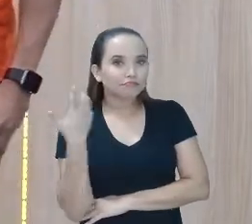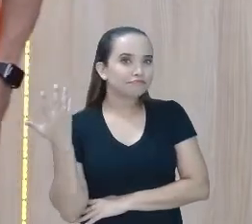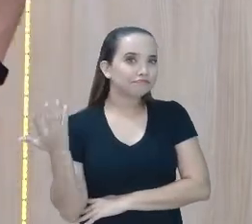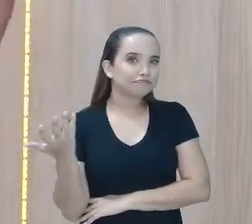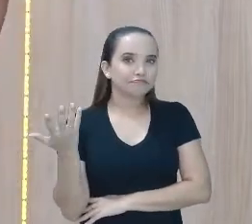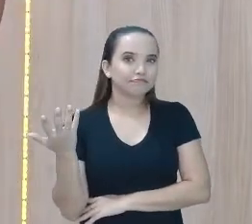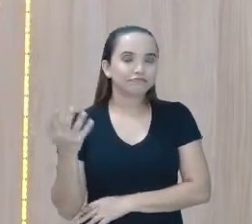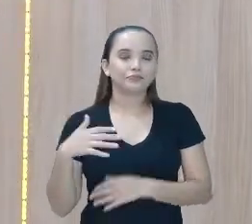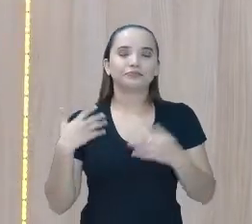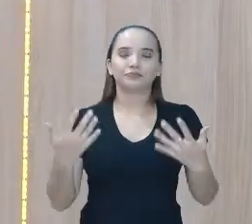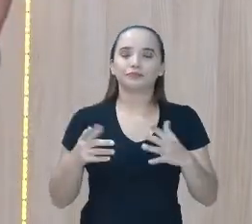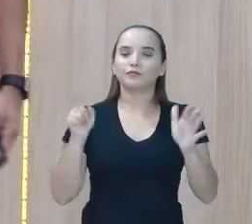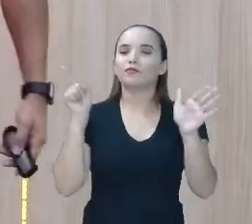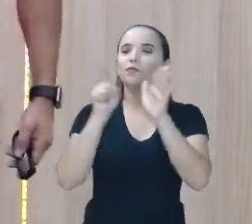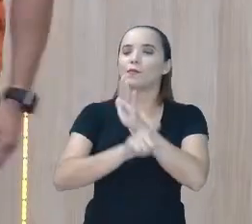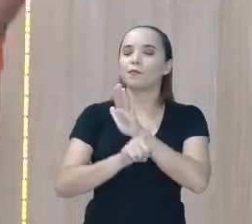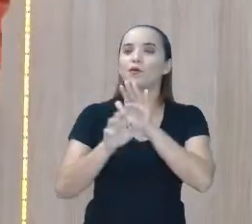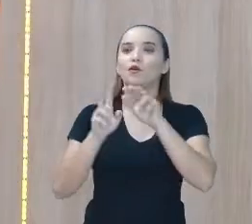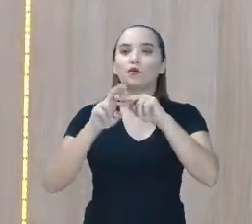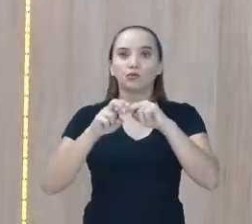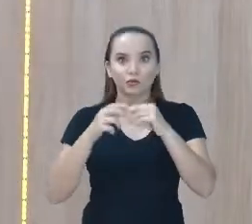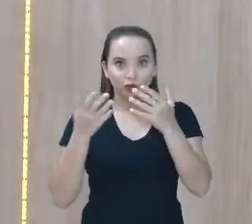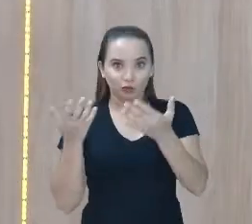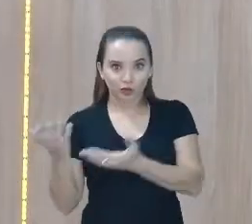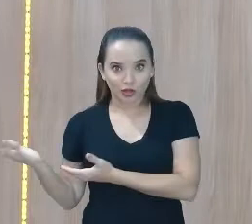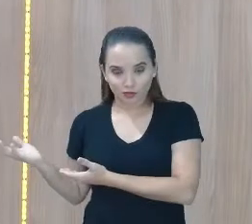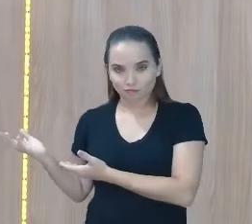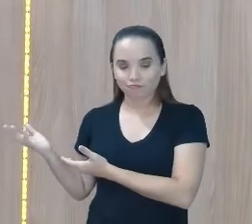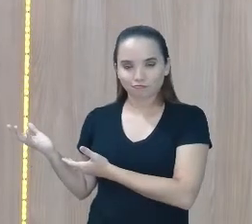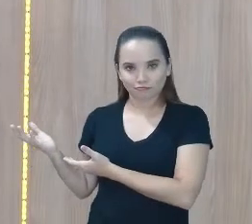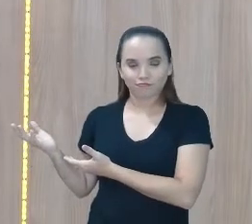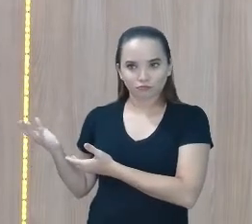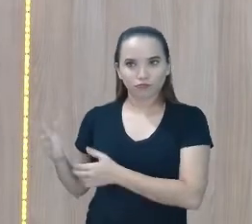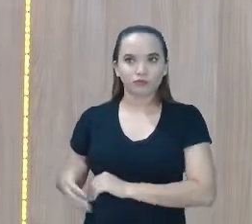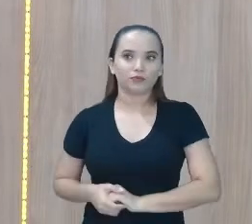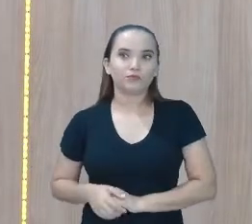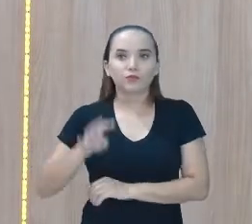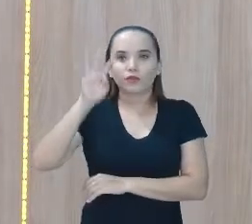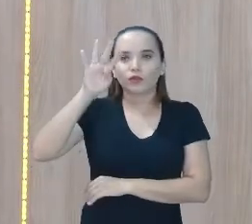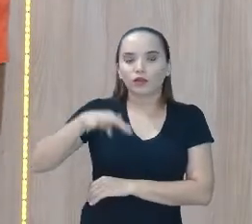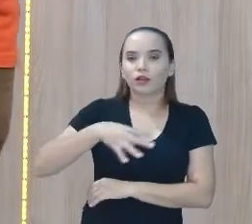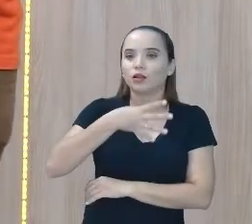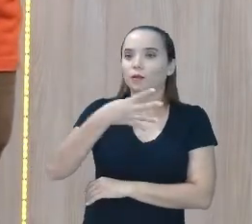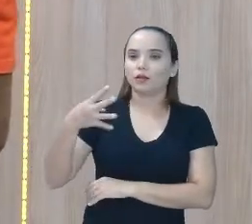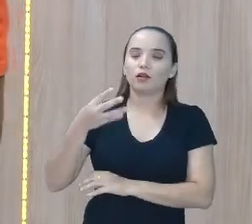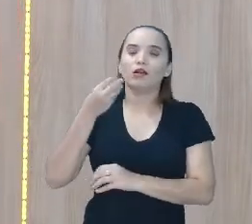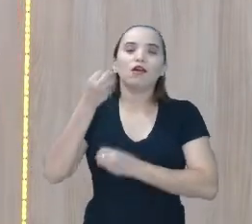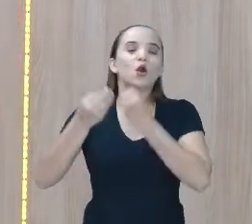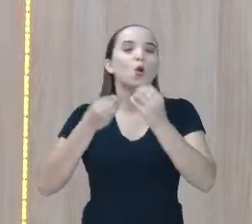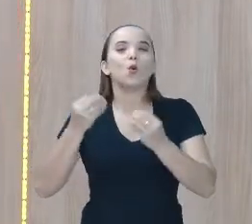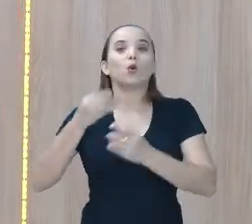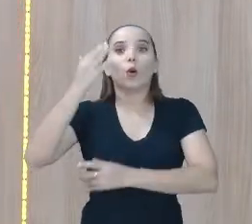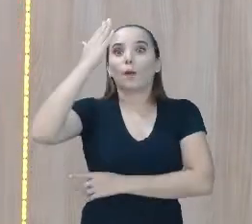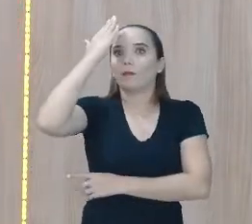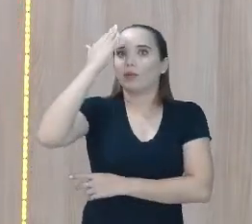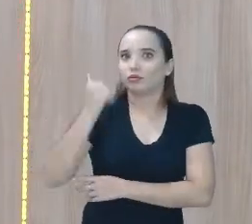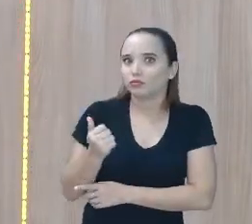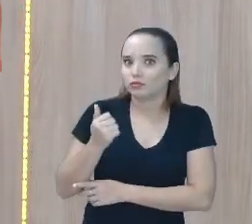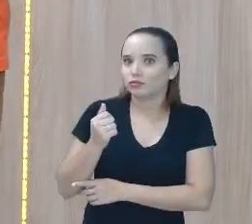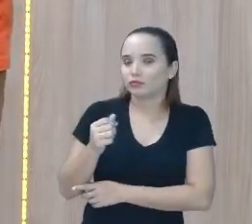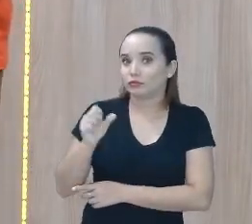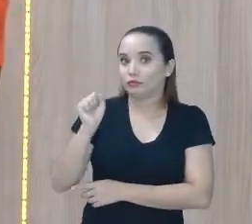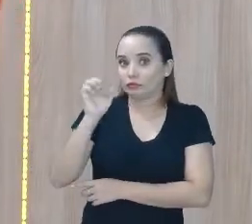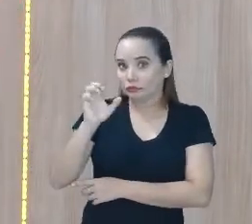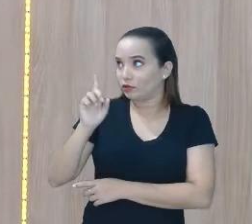pergunta que eu faço para você é em relação a essa tabelinha, certo? Como é que eu faço para verificar se esse